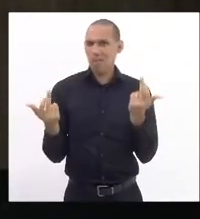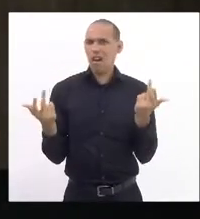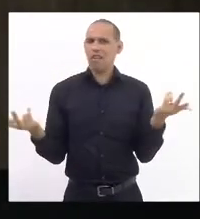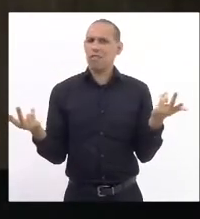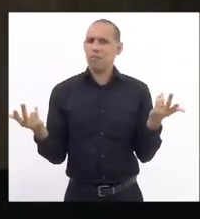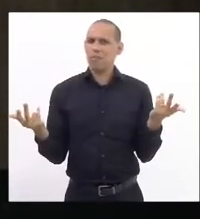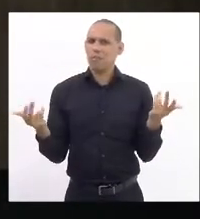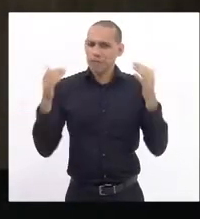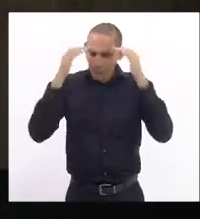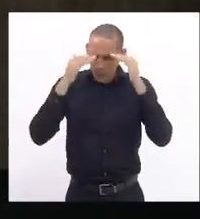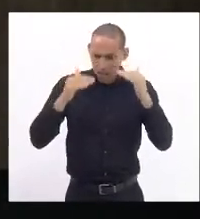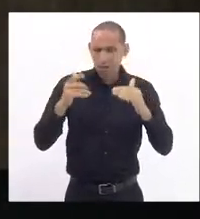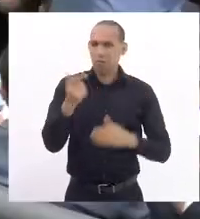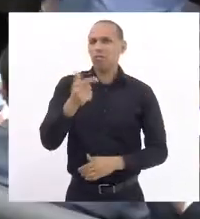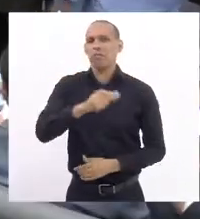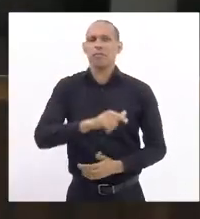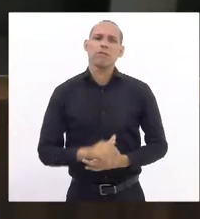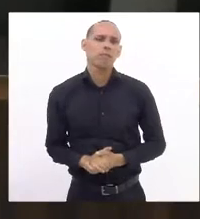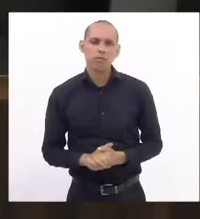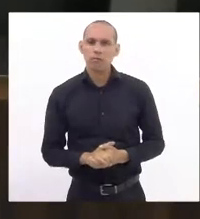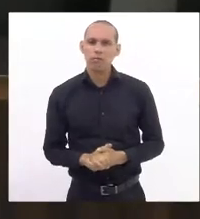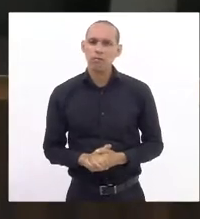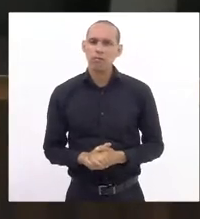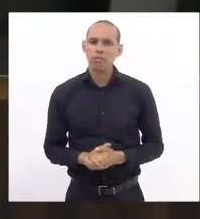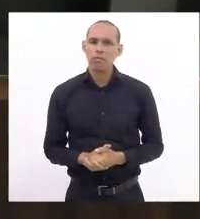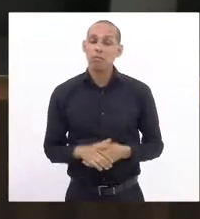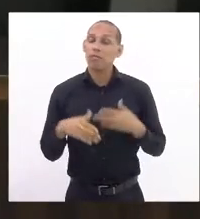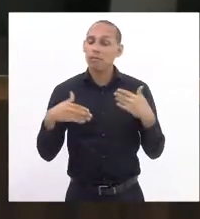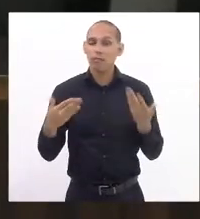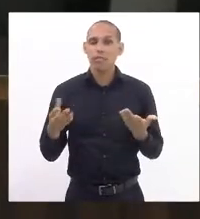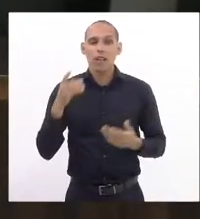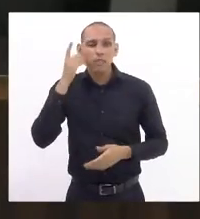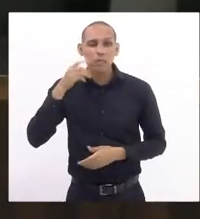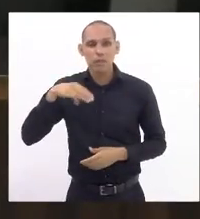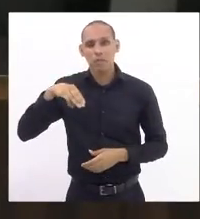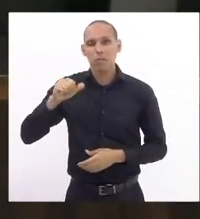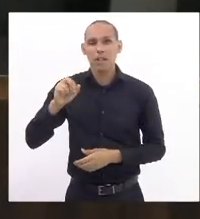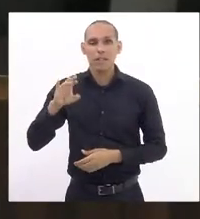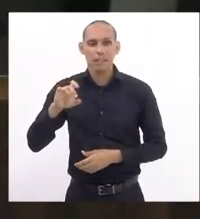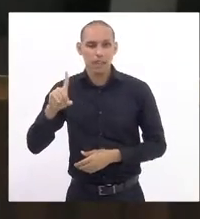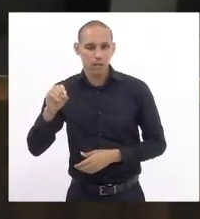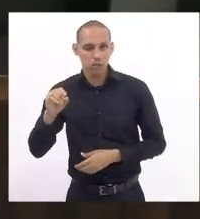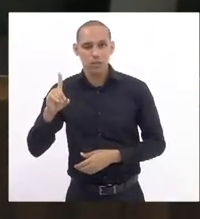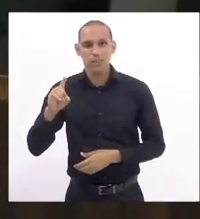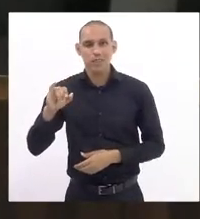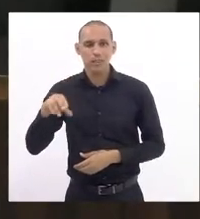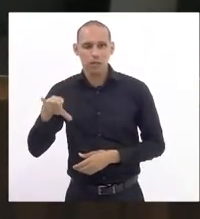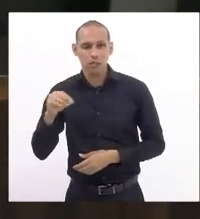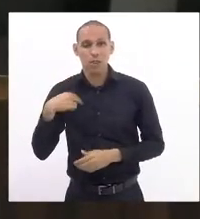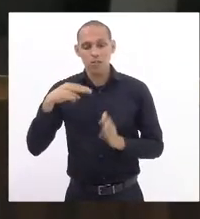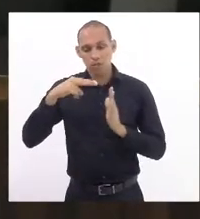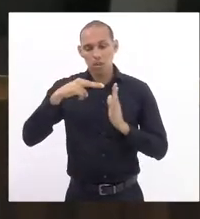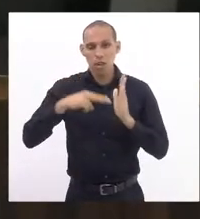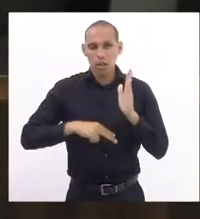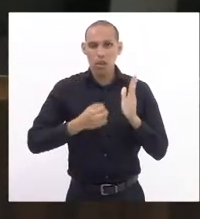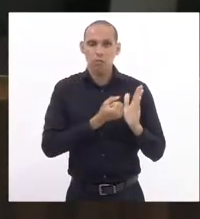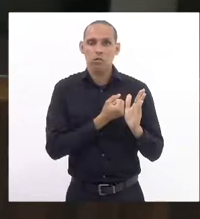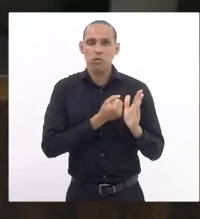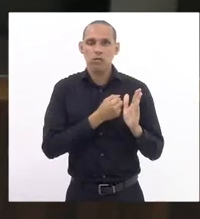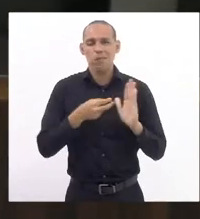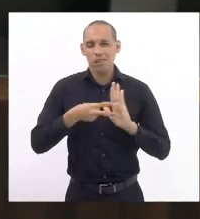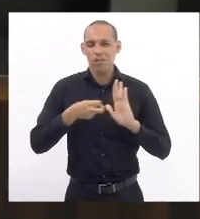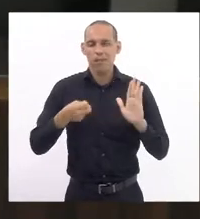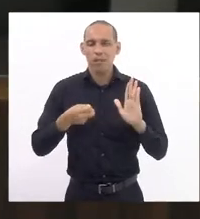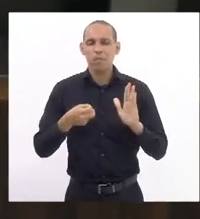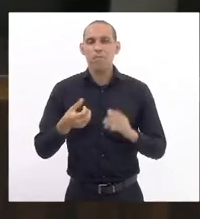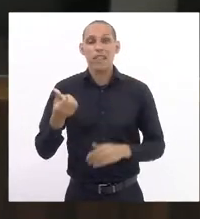isso é um desrespeito. Obrigado. Então, deputado Marcelo Dino, vou ler os números do veto. O 6º da